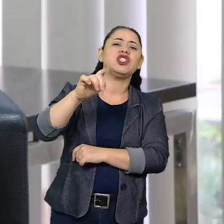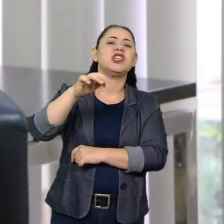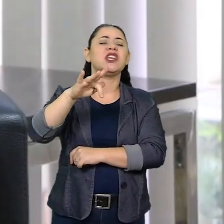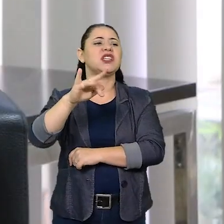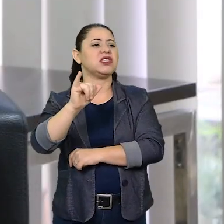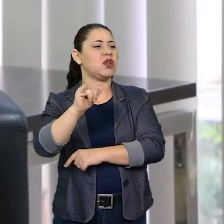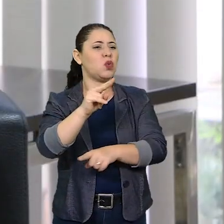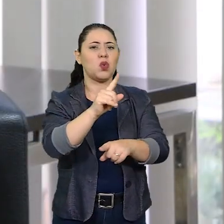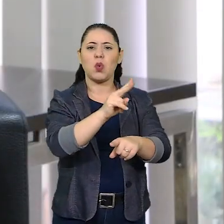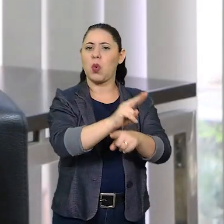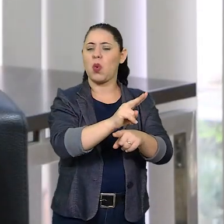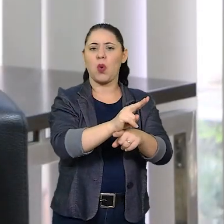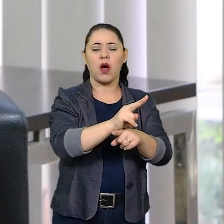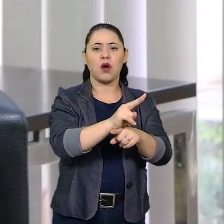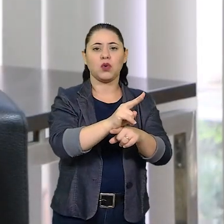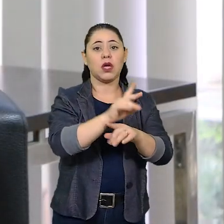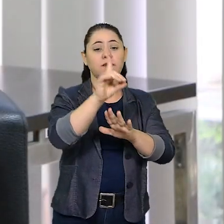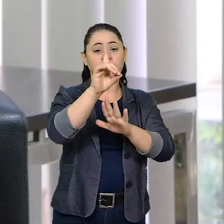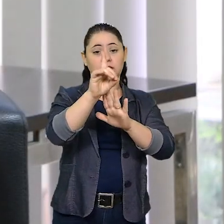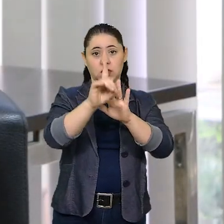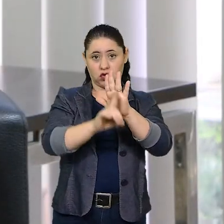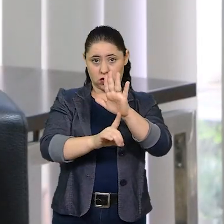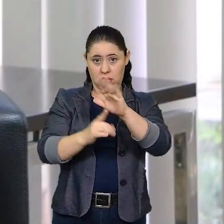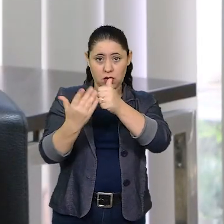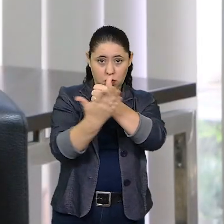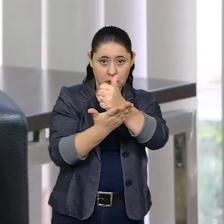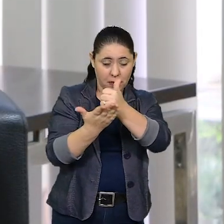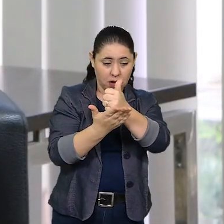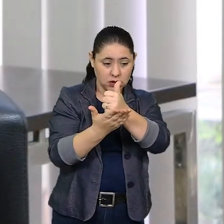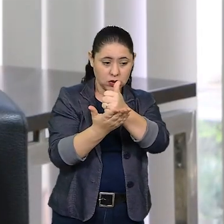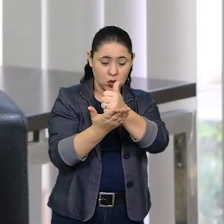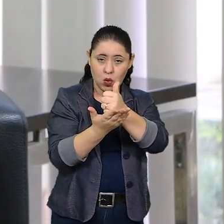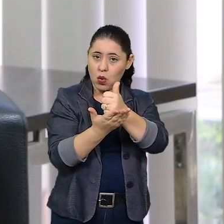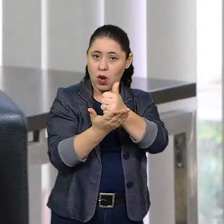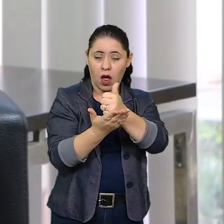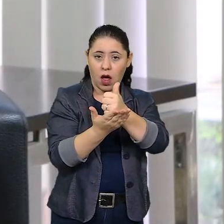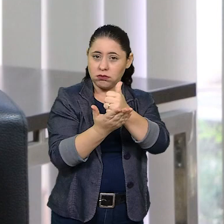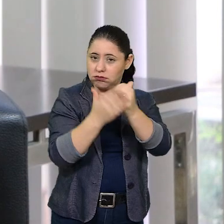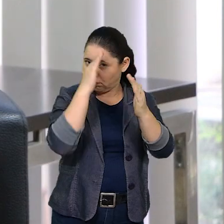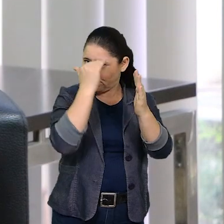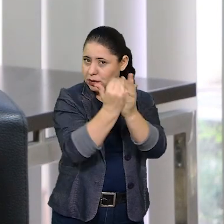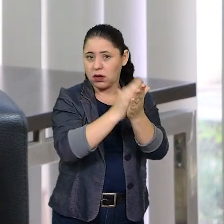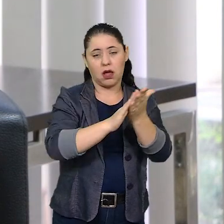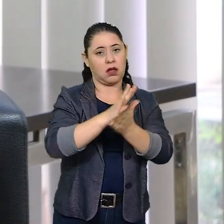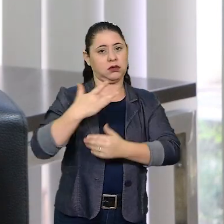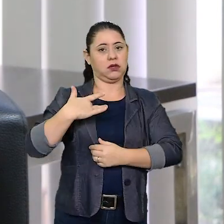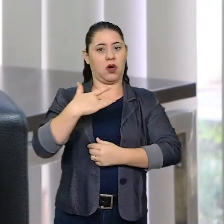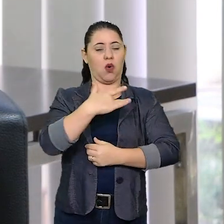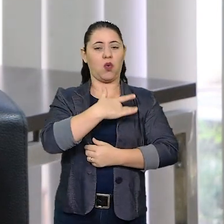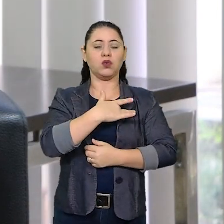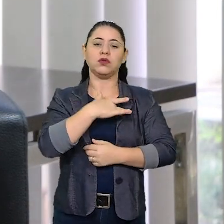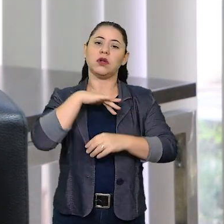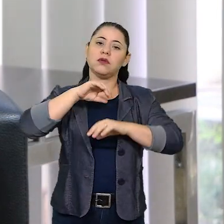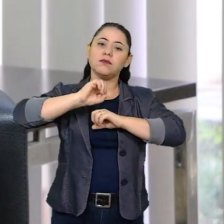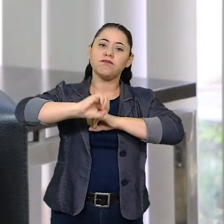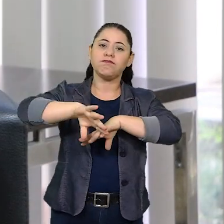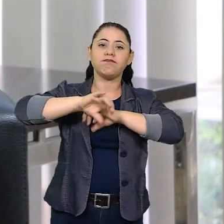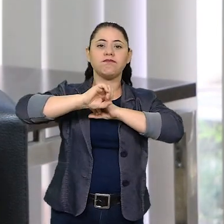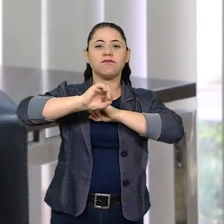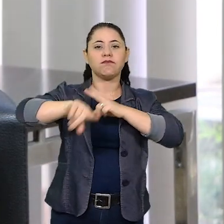É deixar de atendê-la nos seus direitos essenciais, nos seus direitos básicos, né? A saúde, a